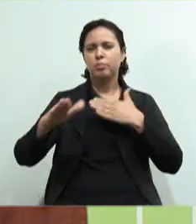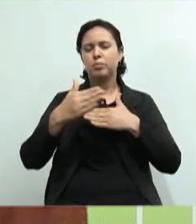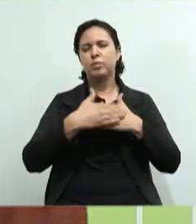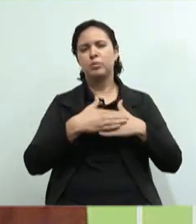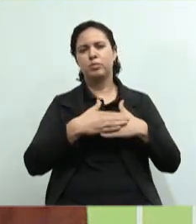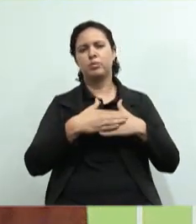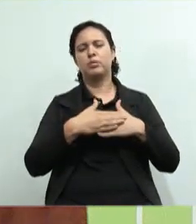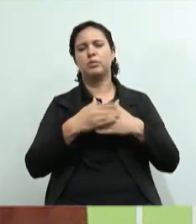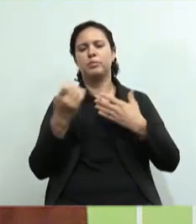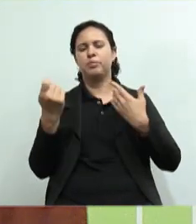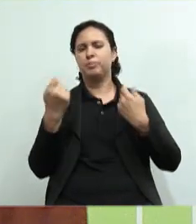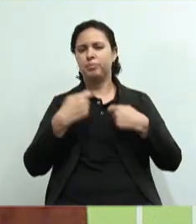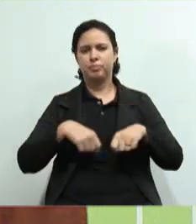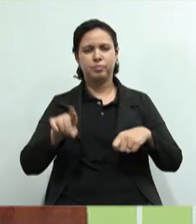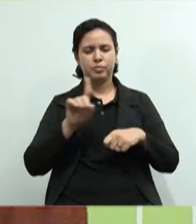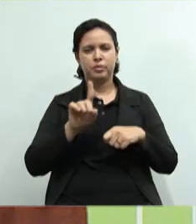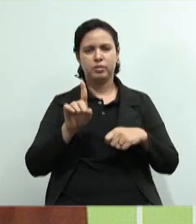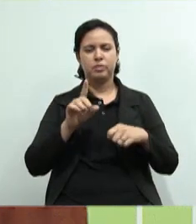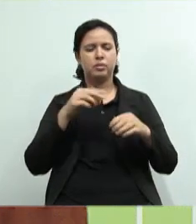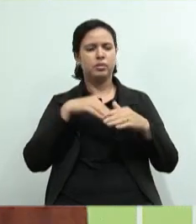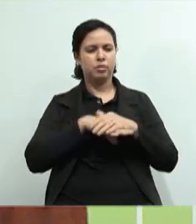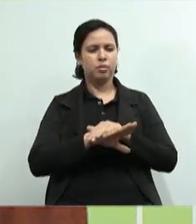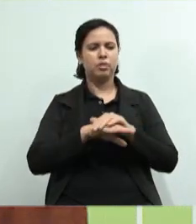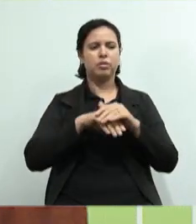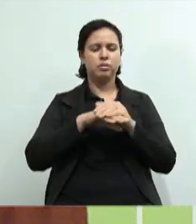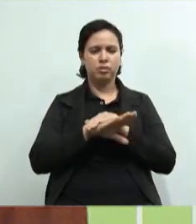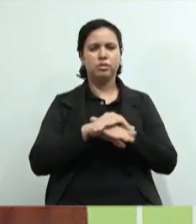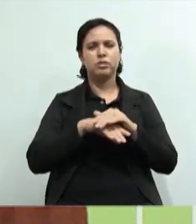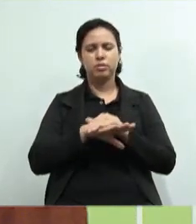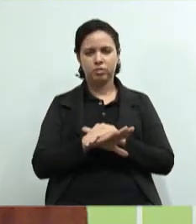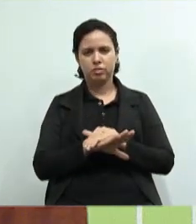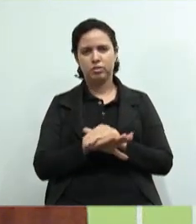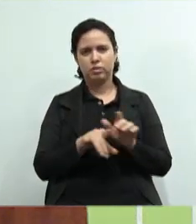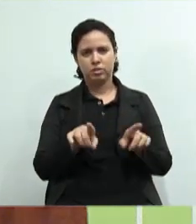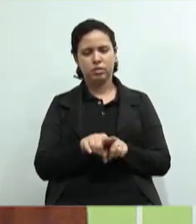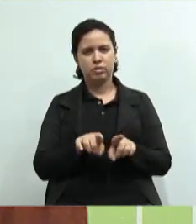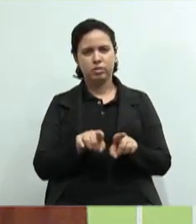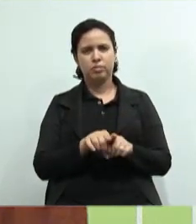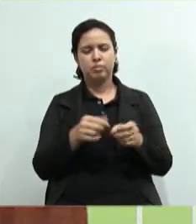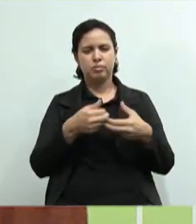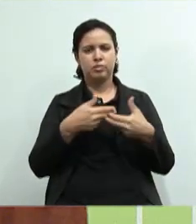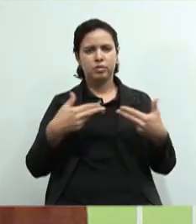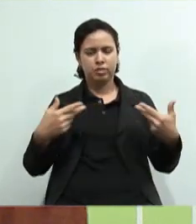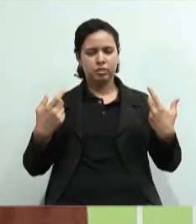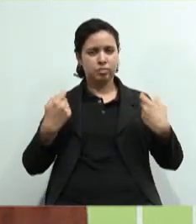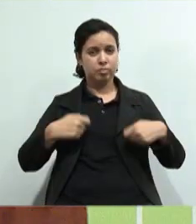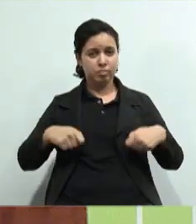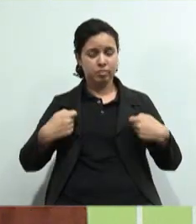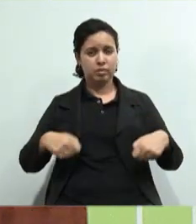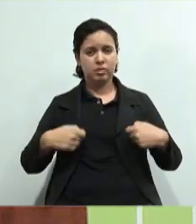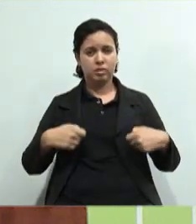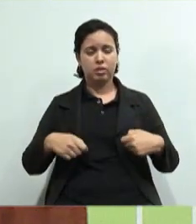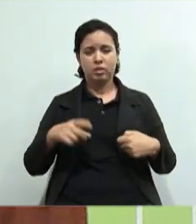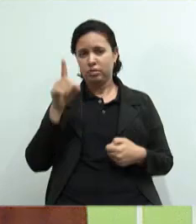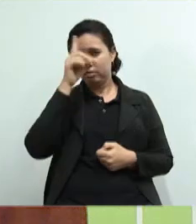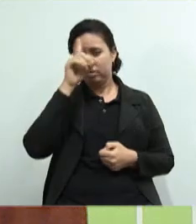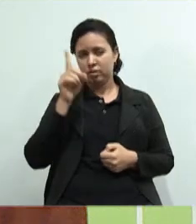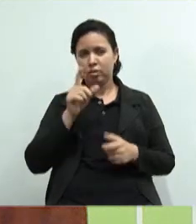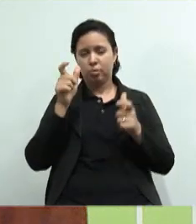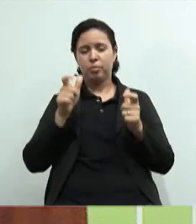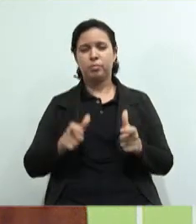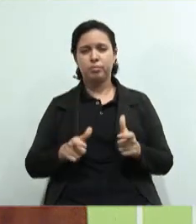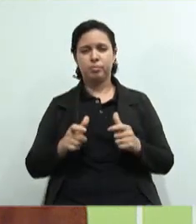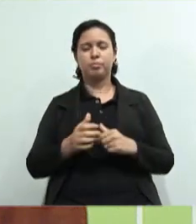não precisa e fica guardando, como também o tanto de coisa que a gente precisa e nem sabia onde é que estava.